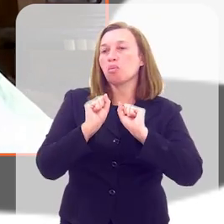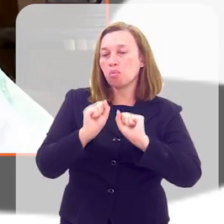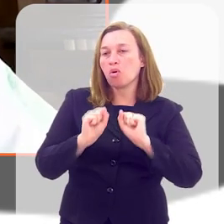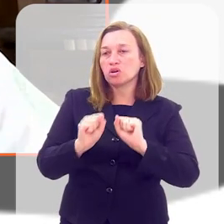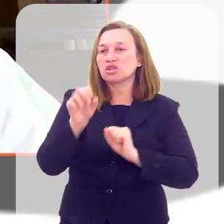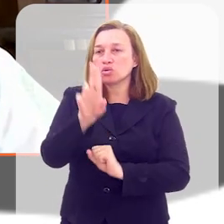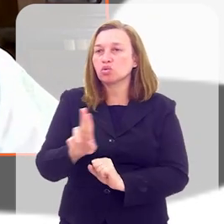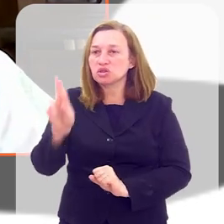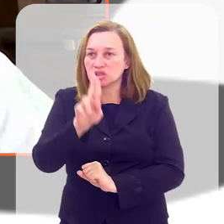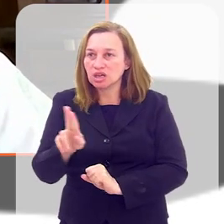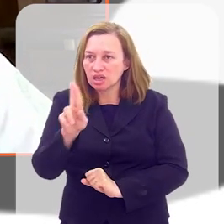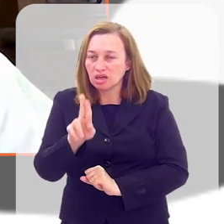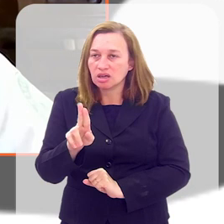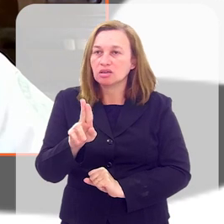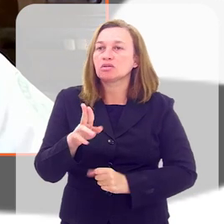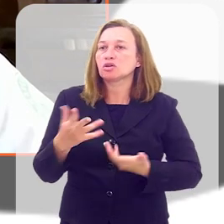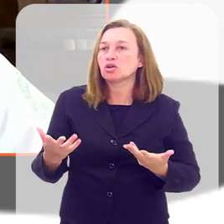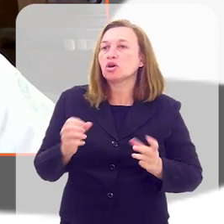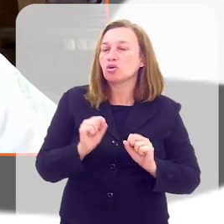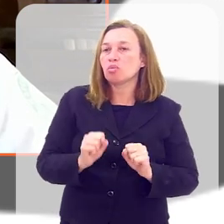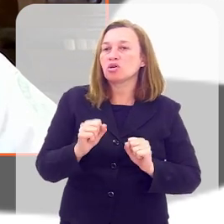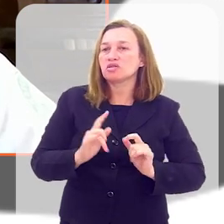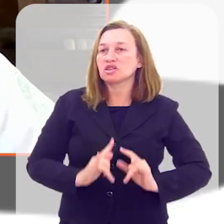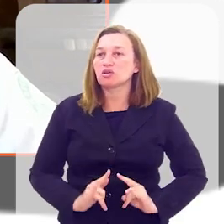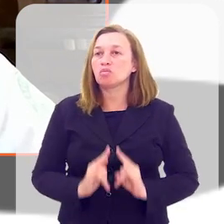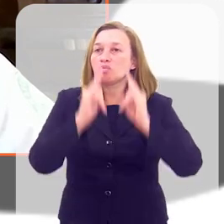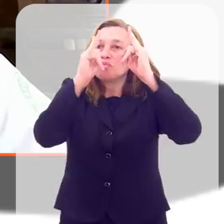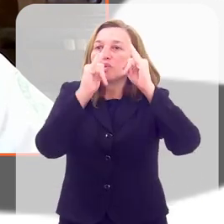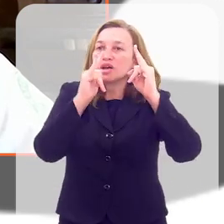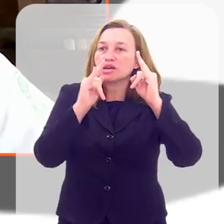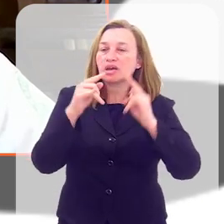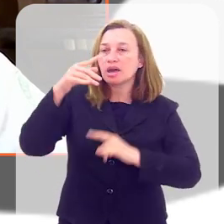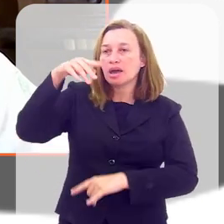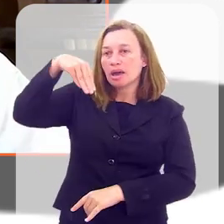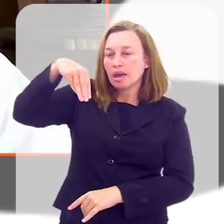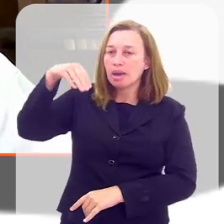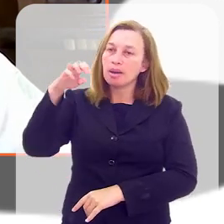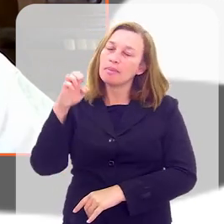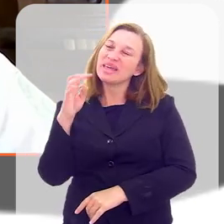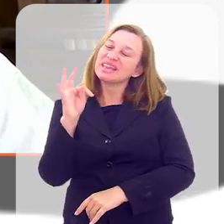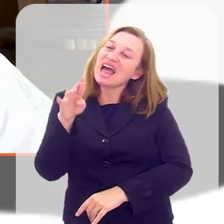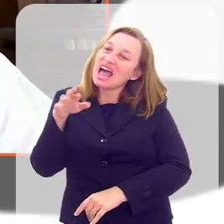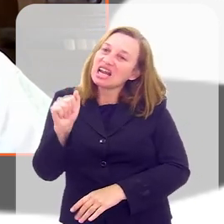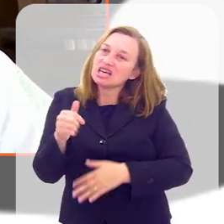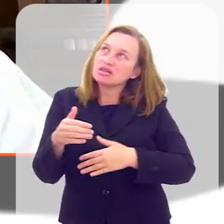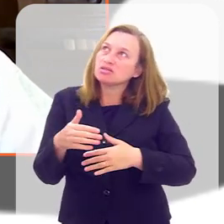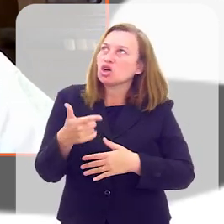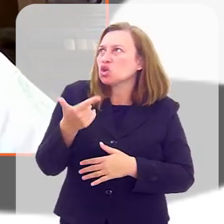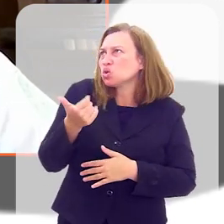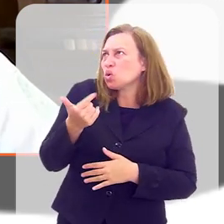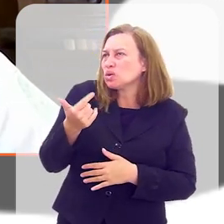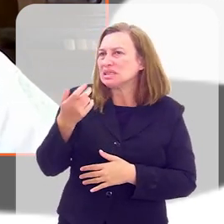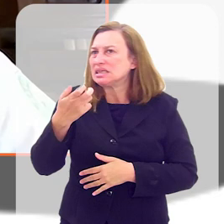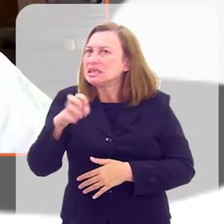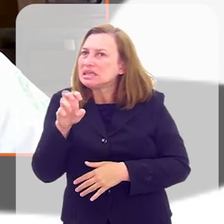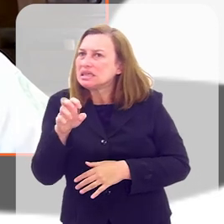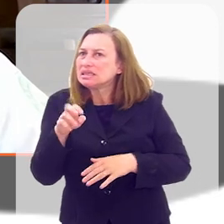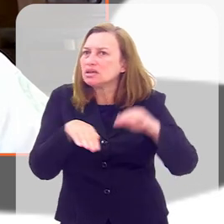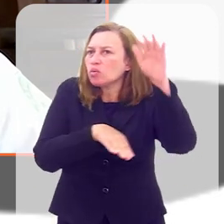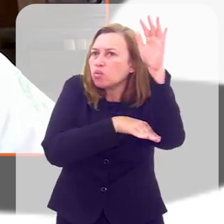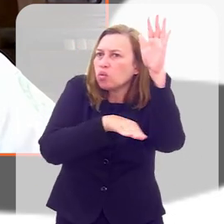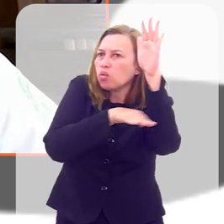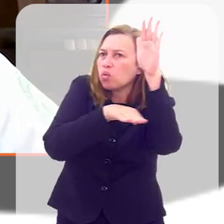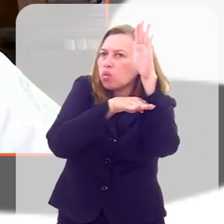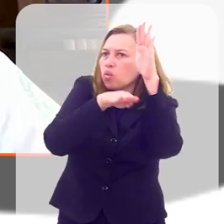mas o painel ele pode ser utilizado como vedação eu posso fazer um prédio por exemplo com estrutura metálica enquanto as radares foram 12